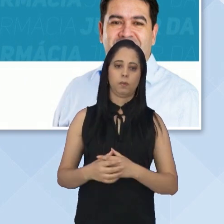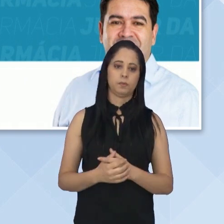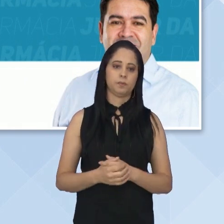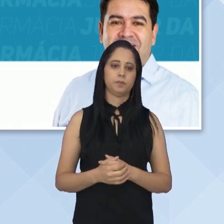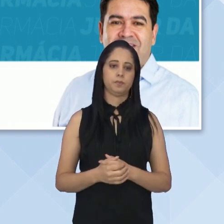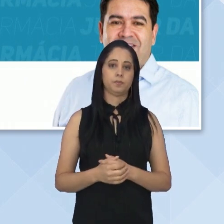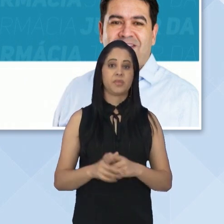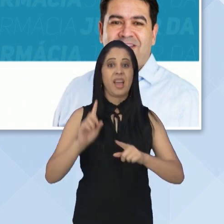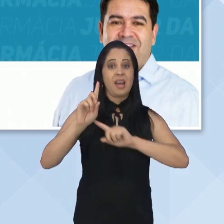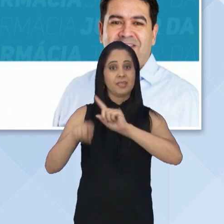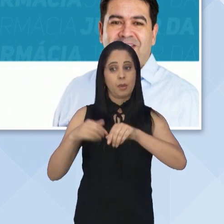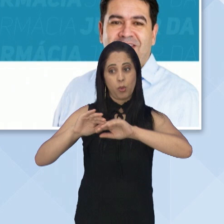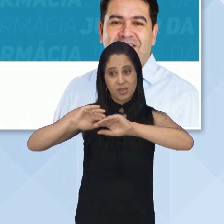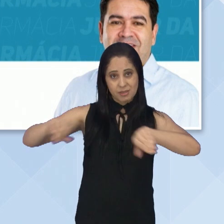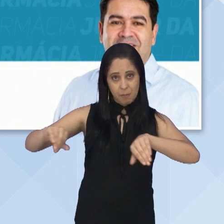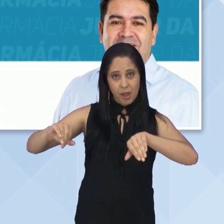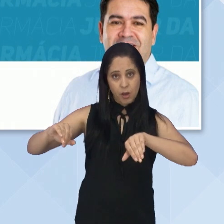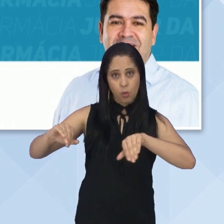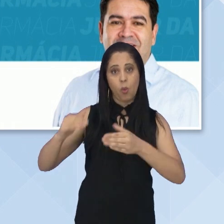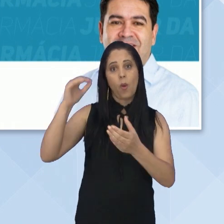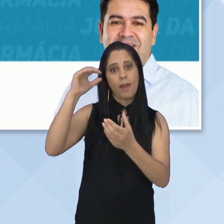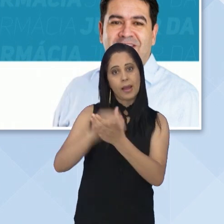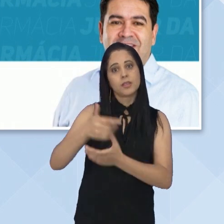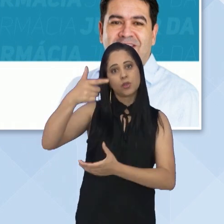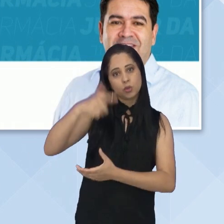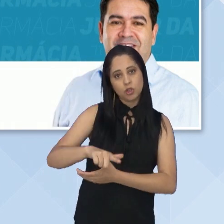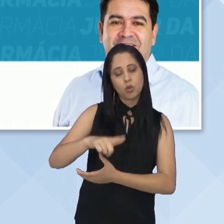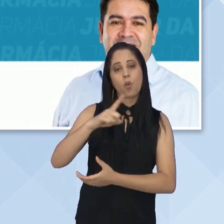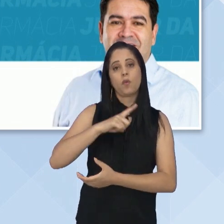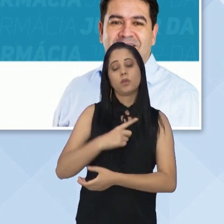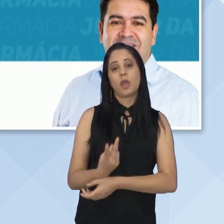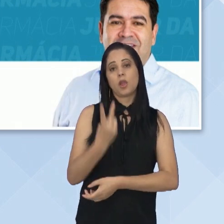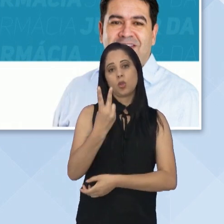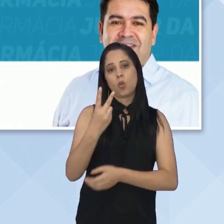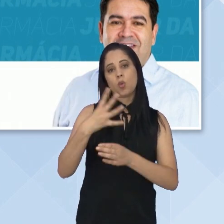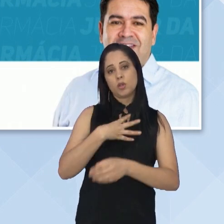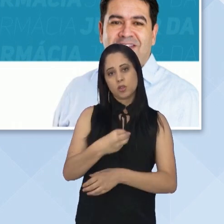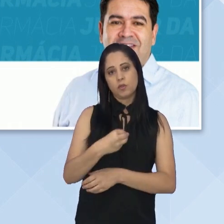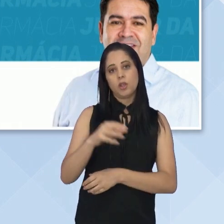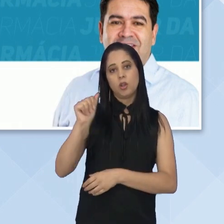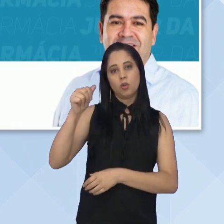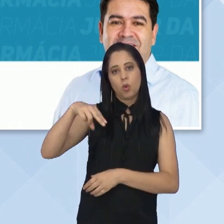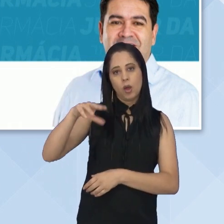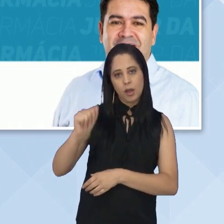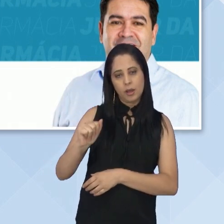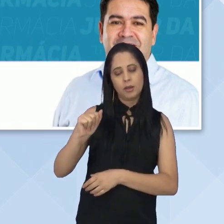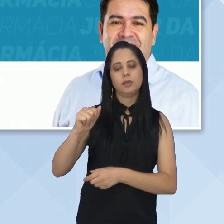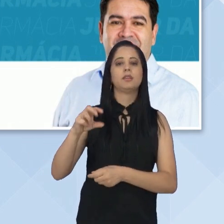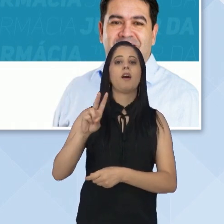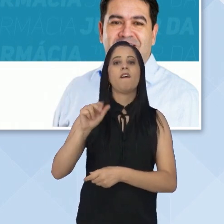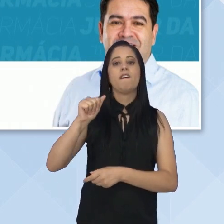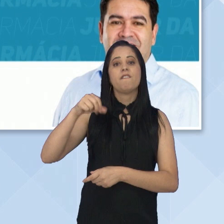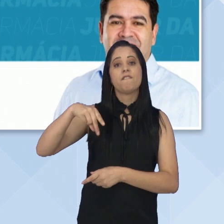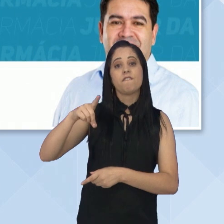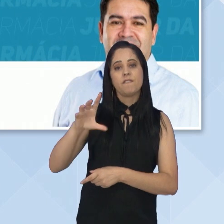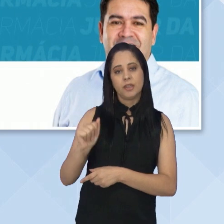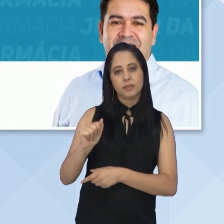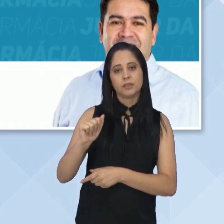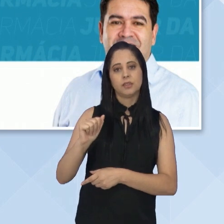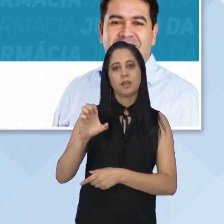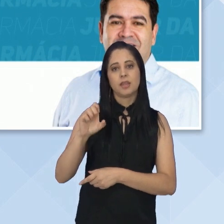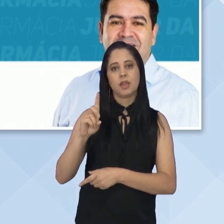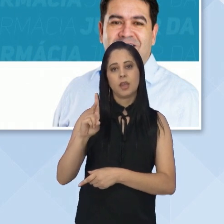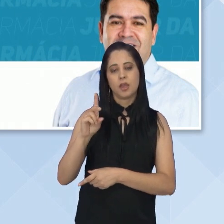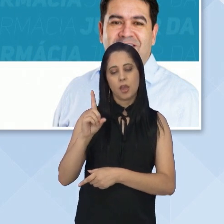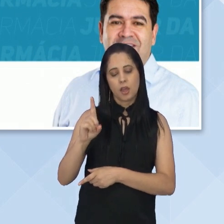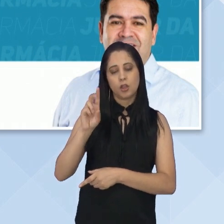Do segundo casamento, com a senhora Tereza da Silva, nasceram Ana Paula, a Wanda, Éder, Eduardo.